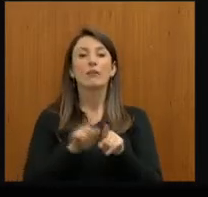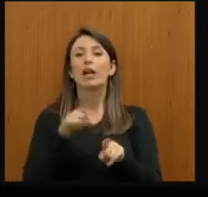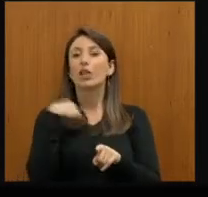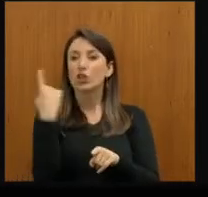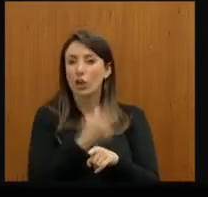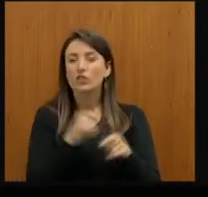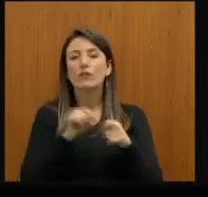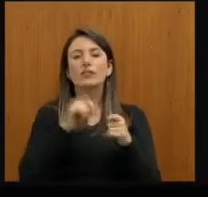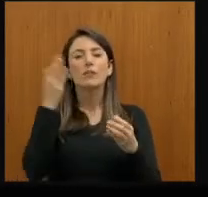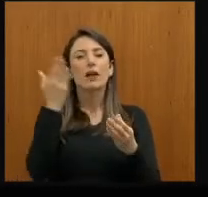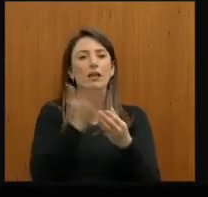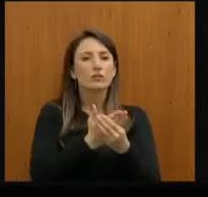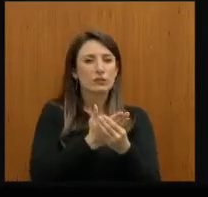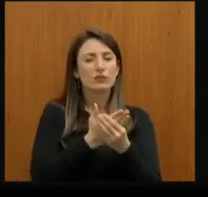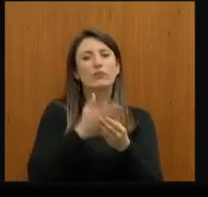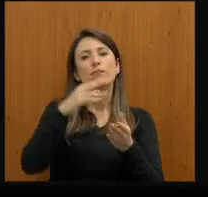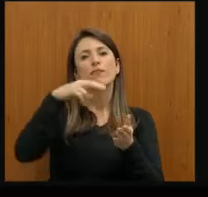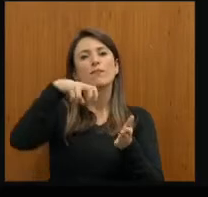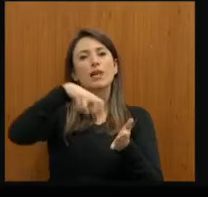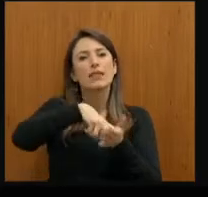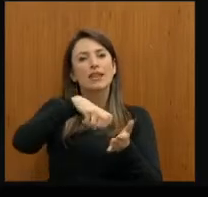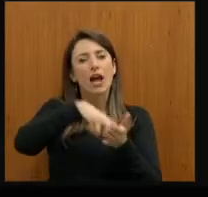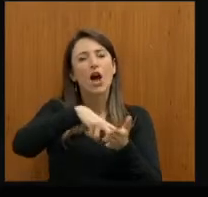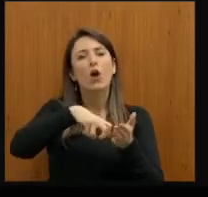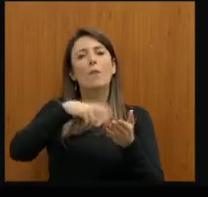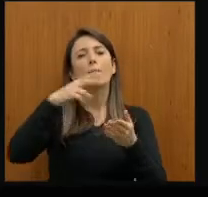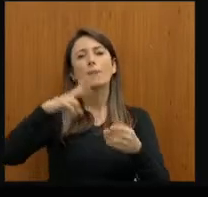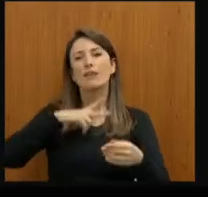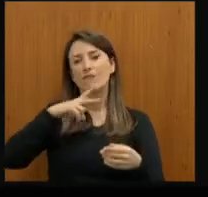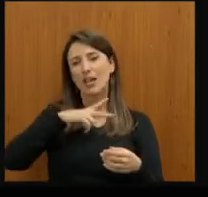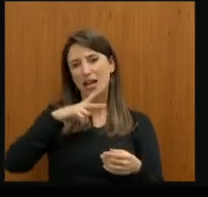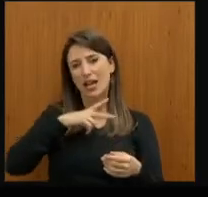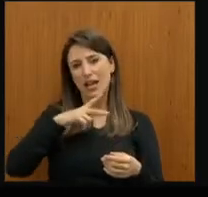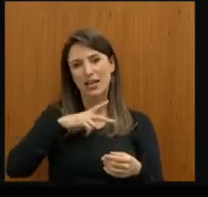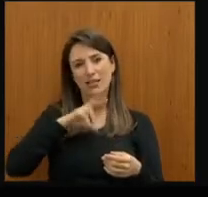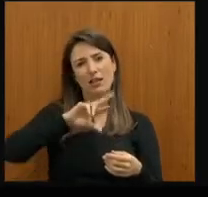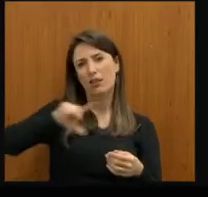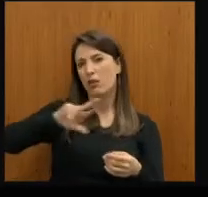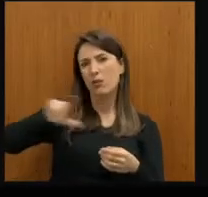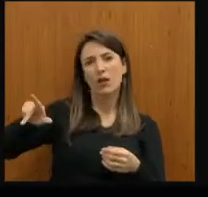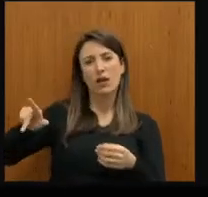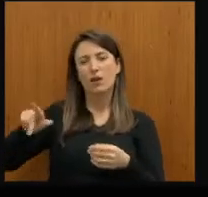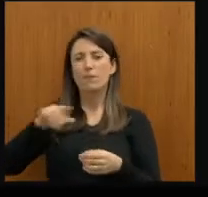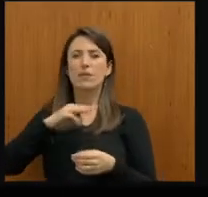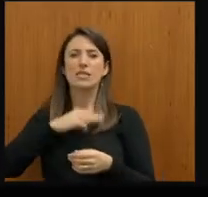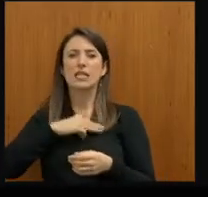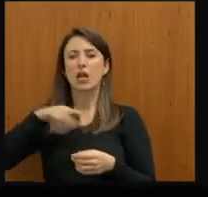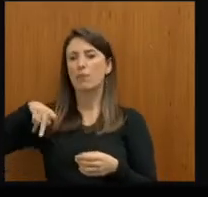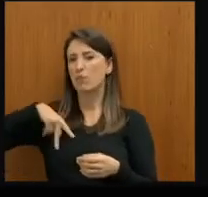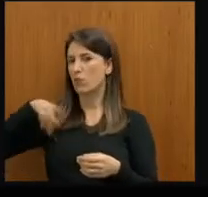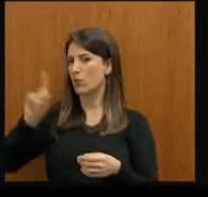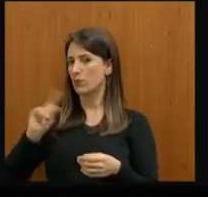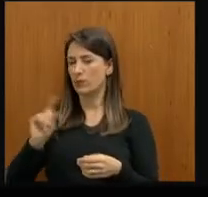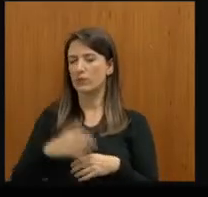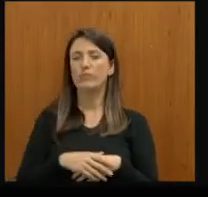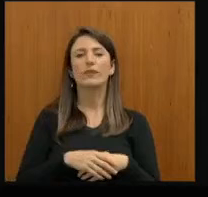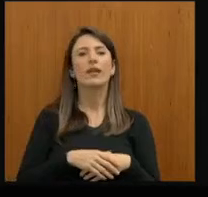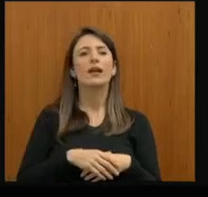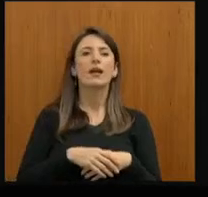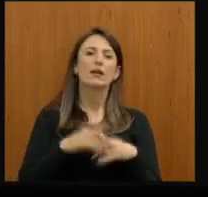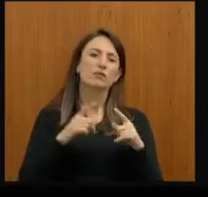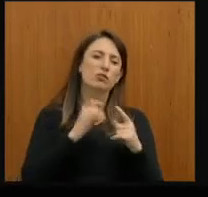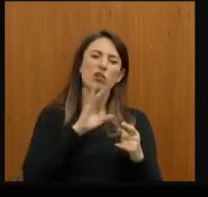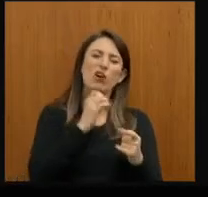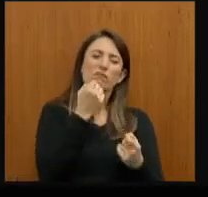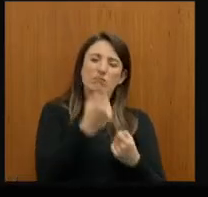gostem penais privadas aquelas ações que não são de titularidade no e é uma troca com mais rara